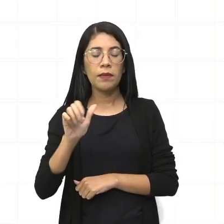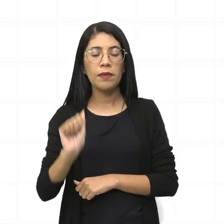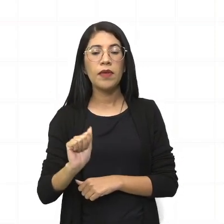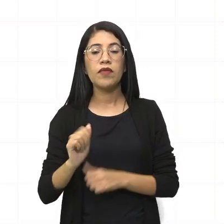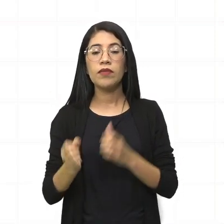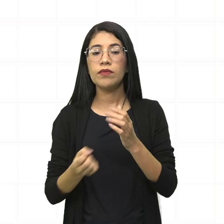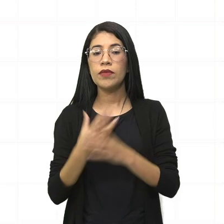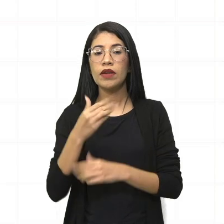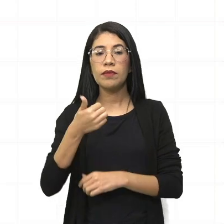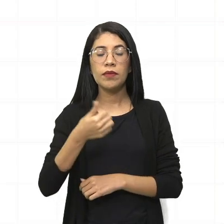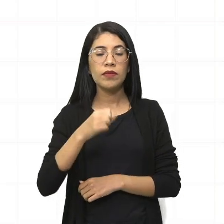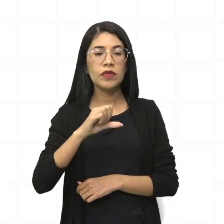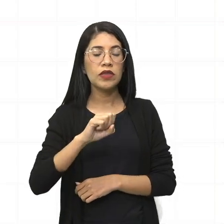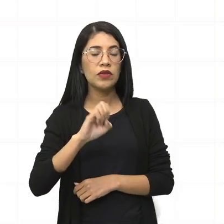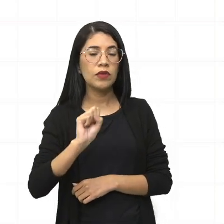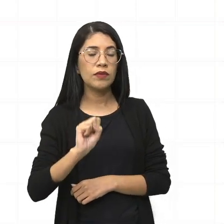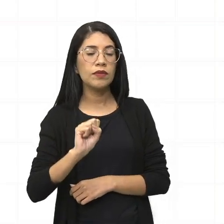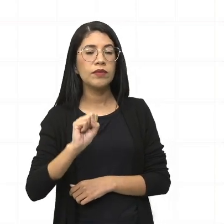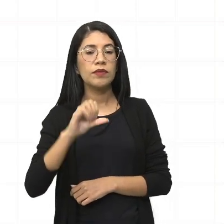criado em